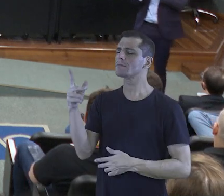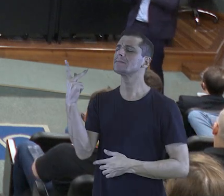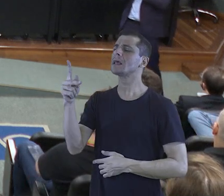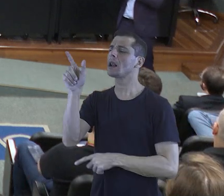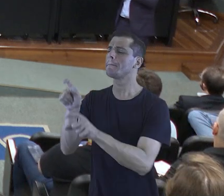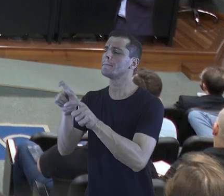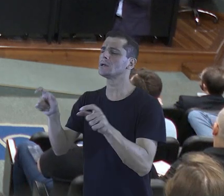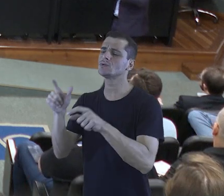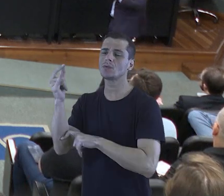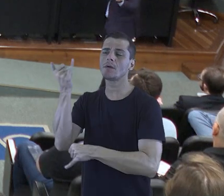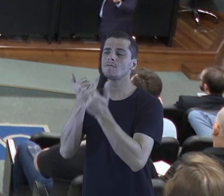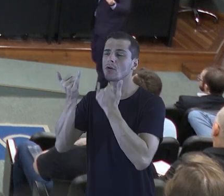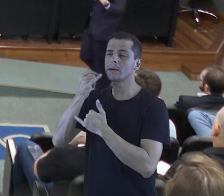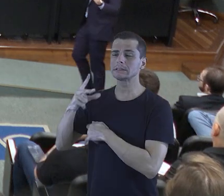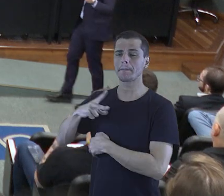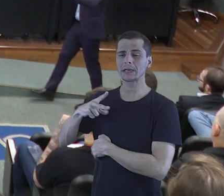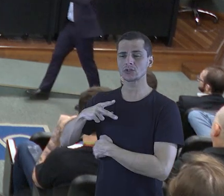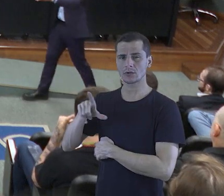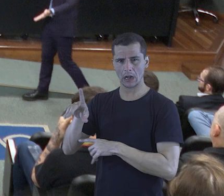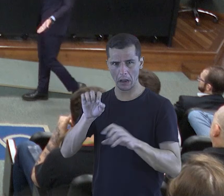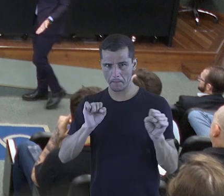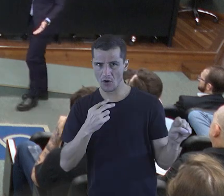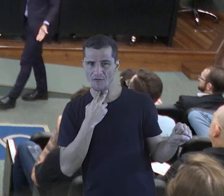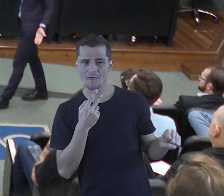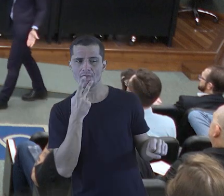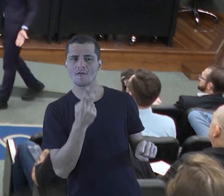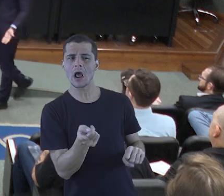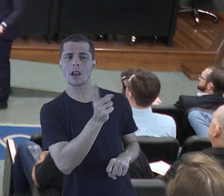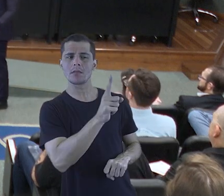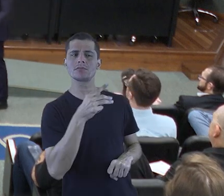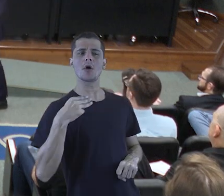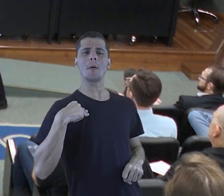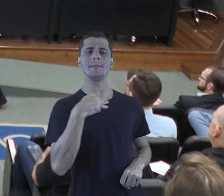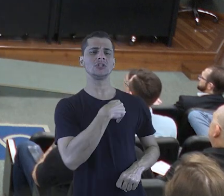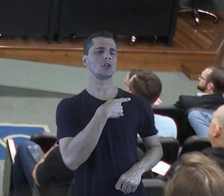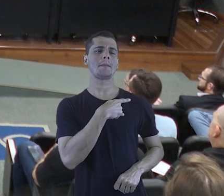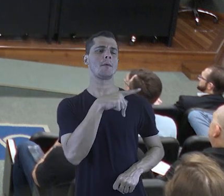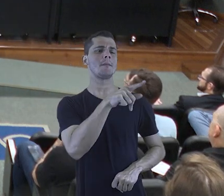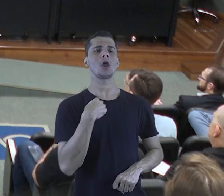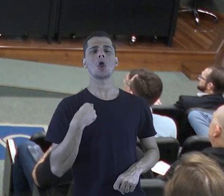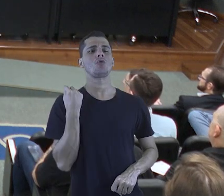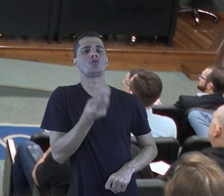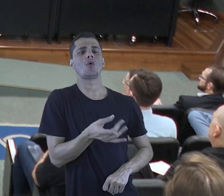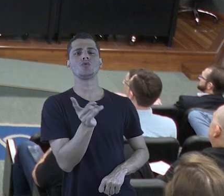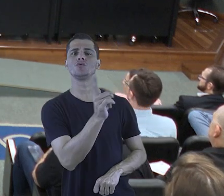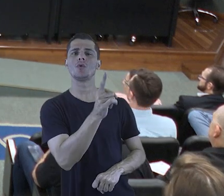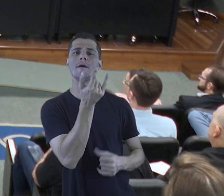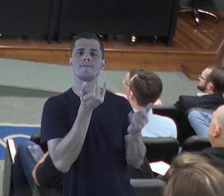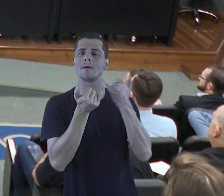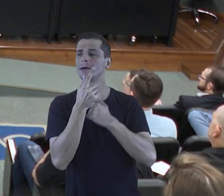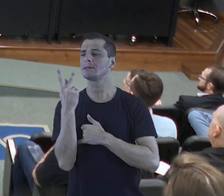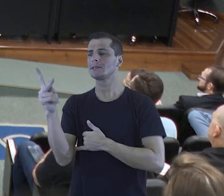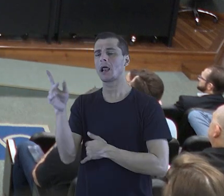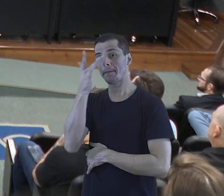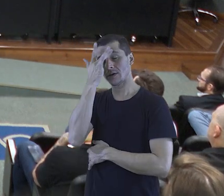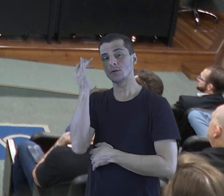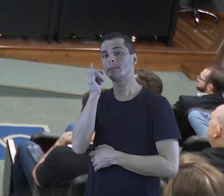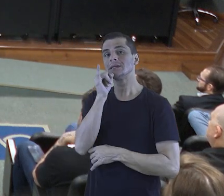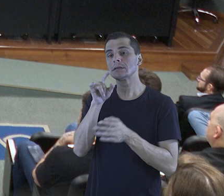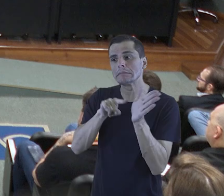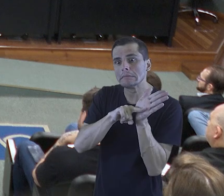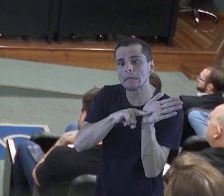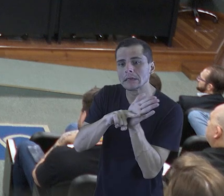do Ministério Público. Então, o Ministério Público, você pode negar? Pode negar? Depende?